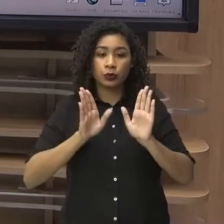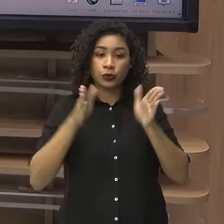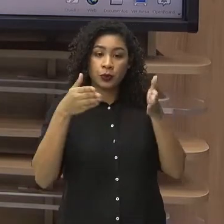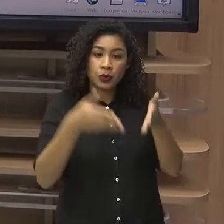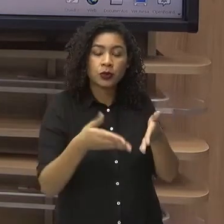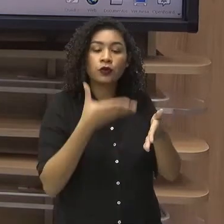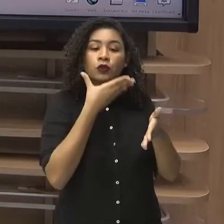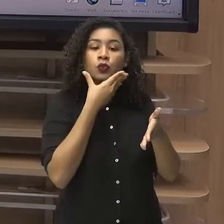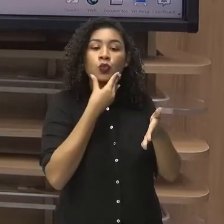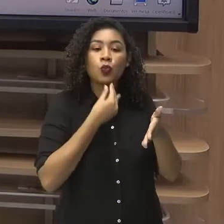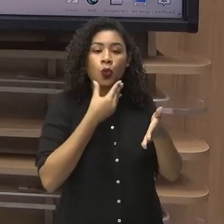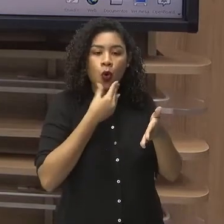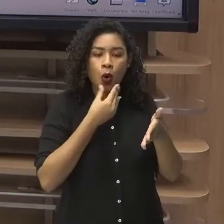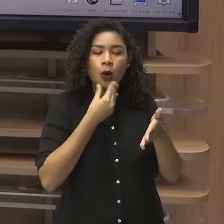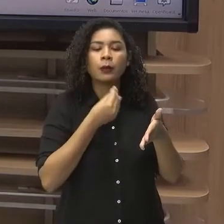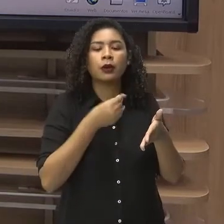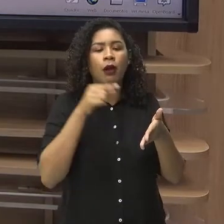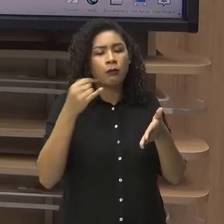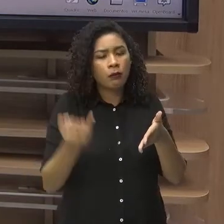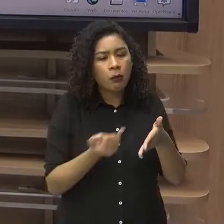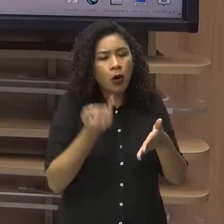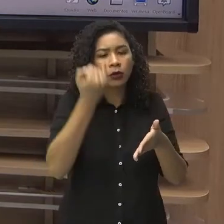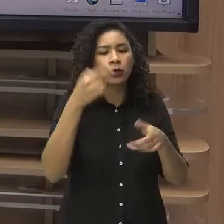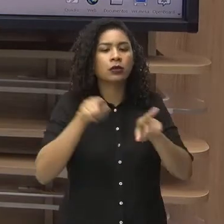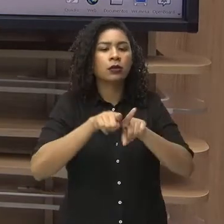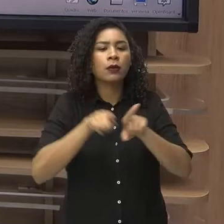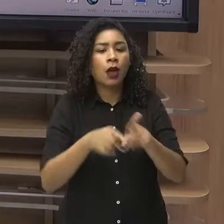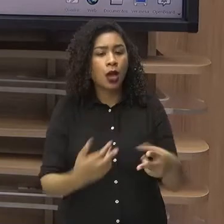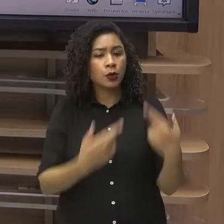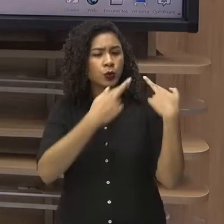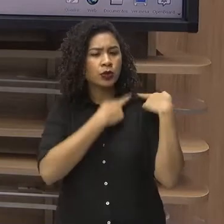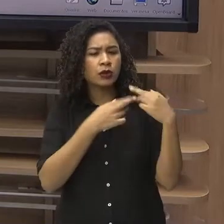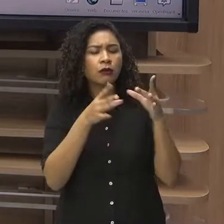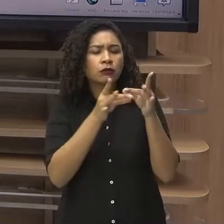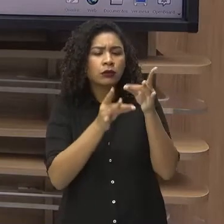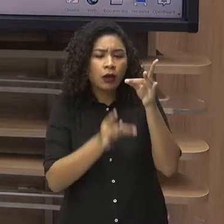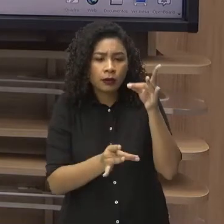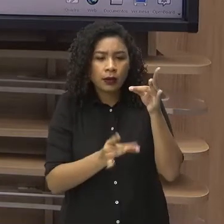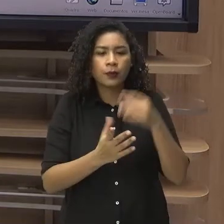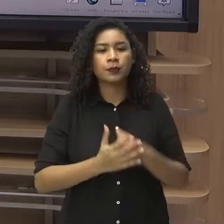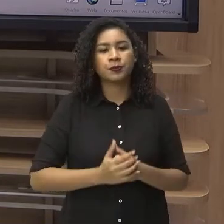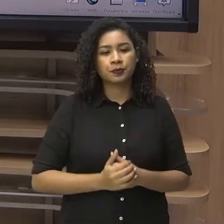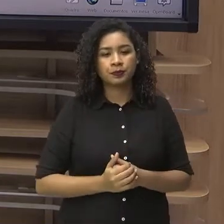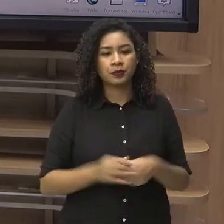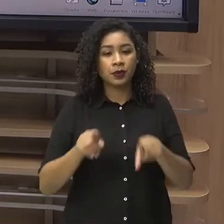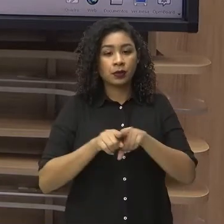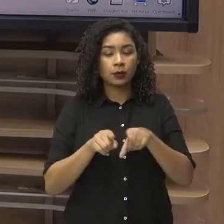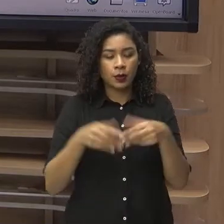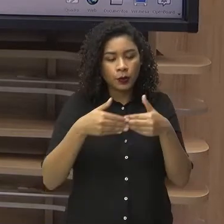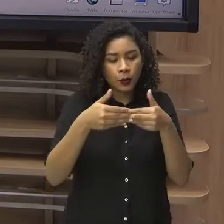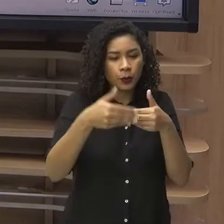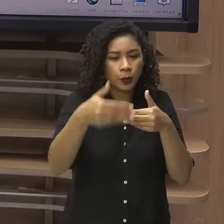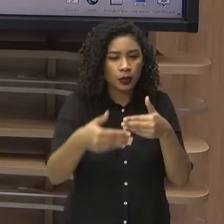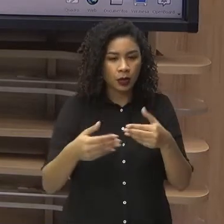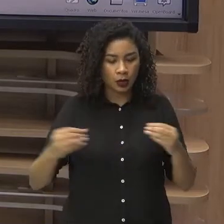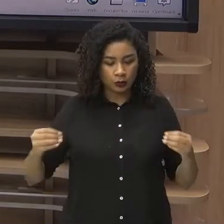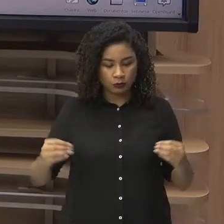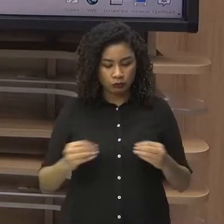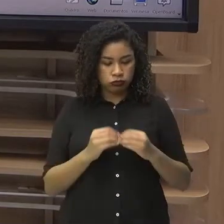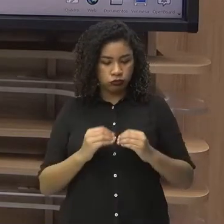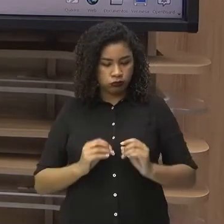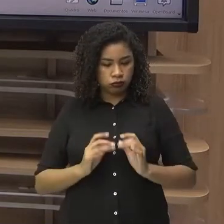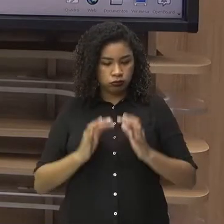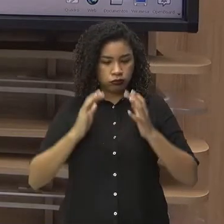genital masculino, a sua importância, ali a função de cada um deles e a participação, né, no processo de reprodução. Agora a gente